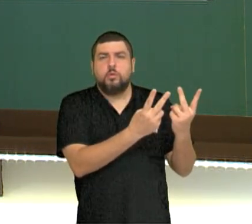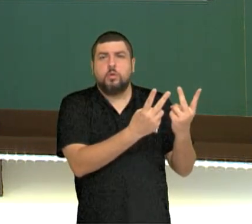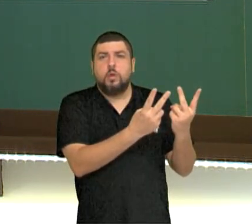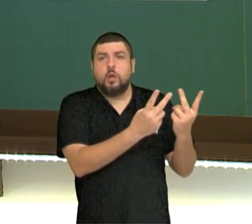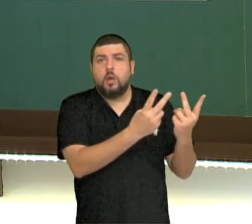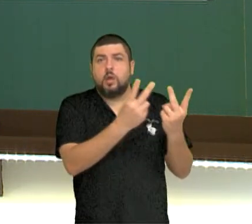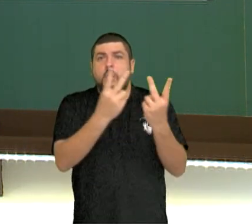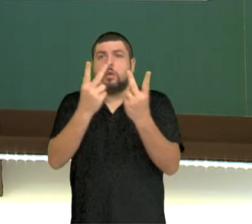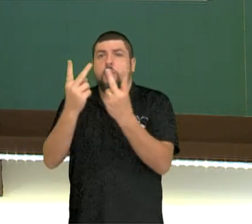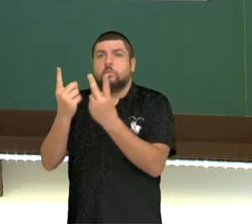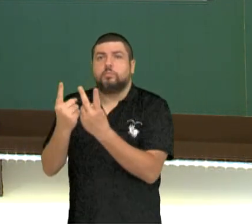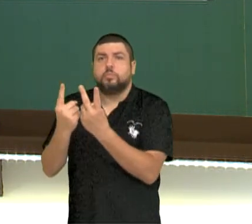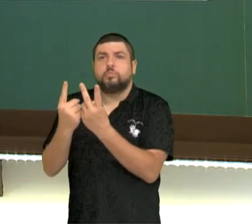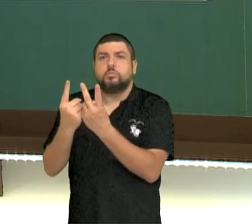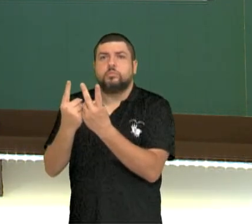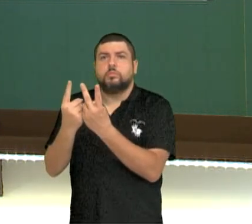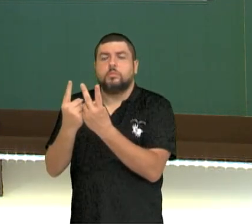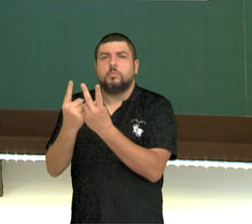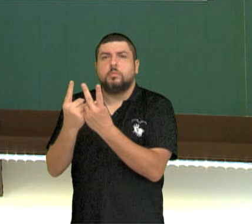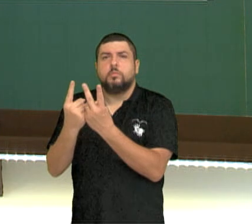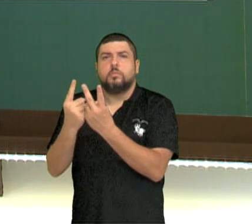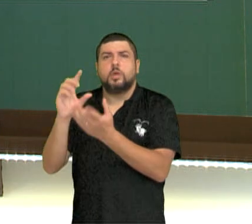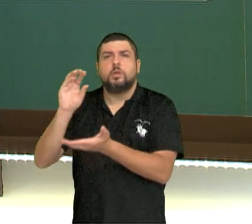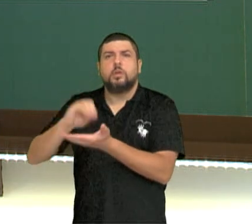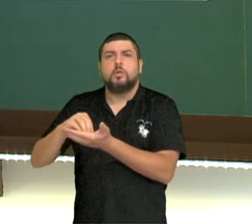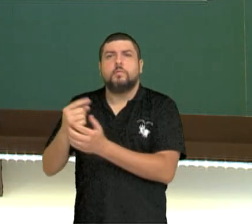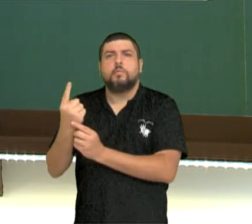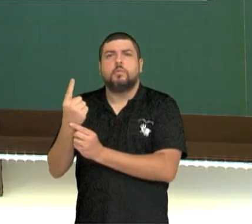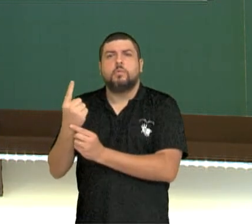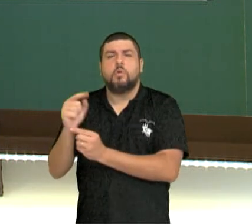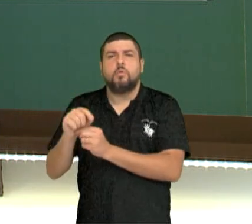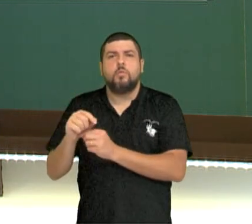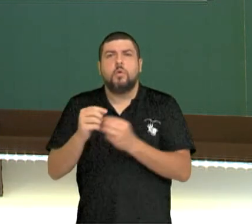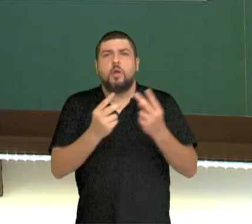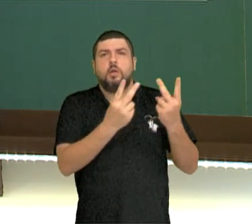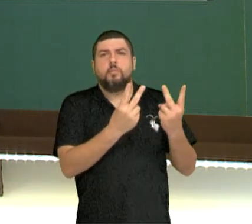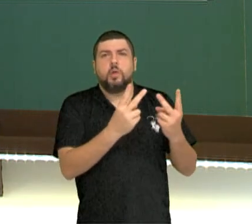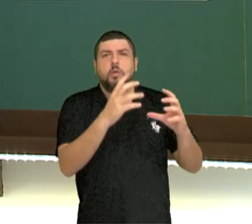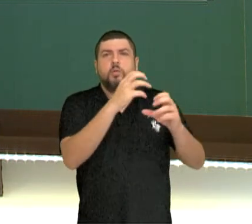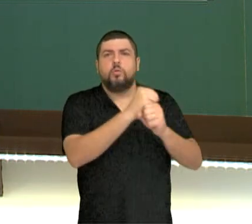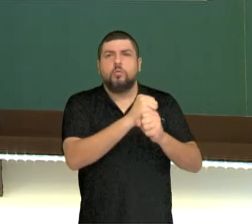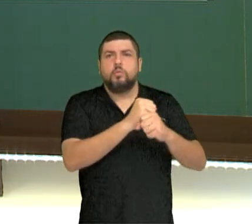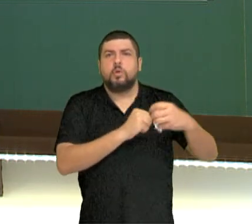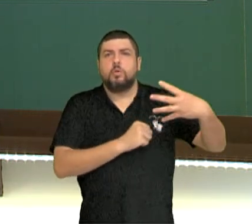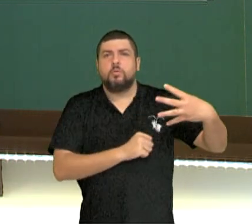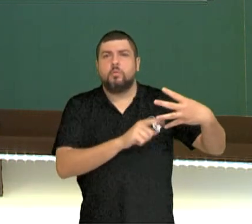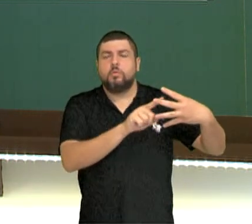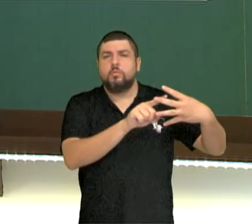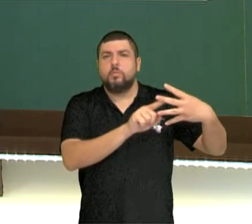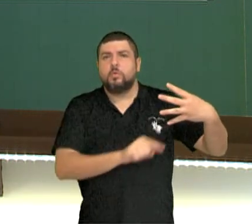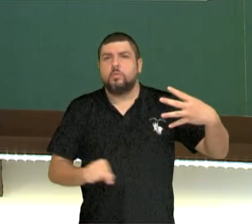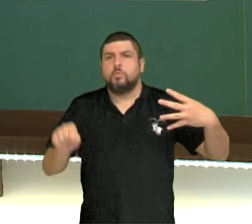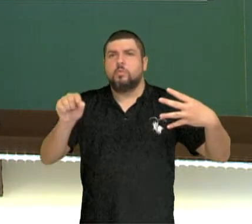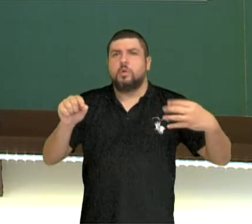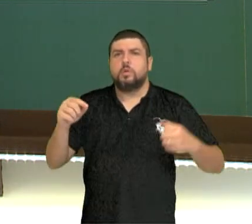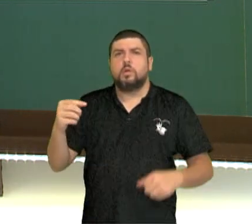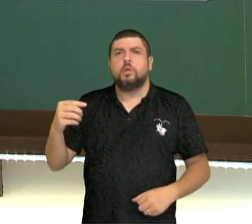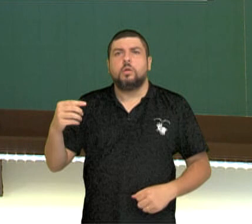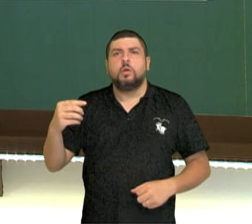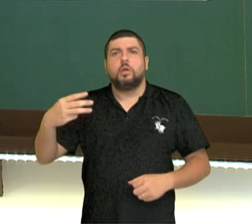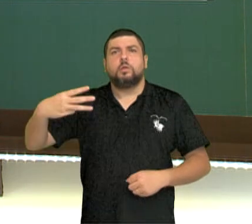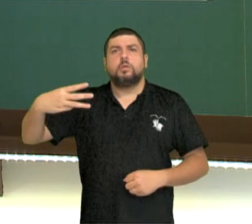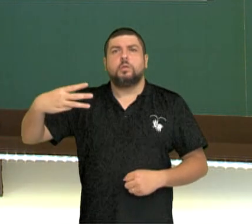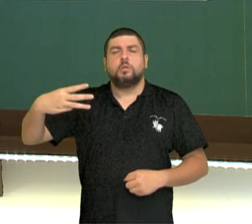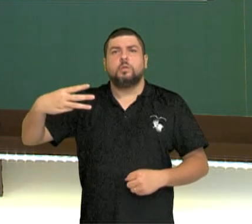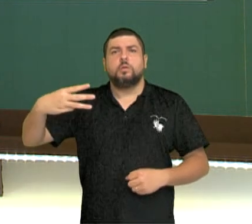não manteve-se ali no produto o mesmo número atômico do oxigênio. E aqui nós